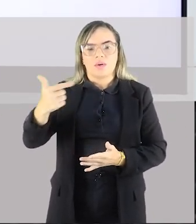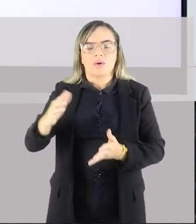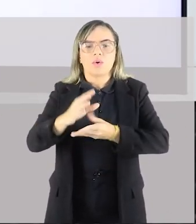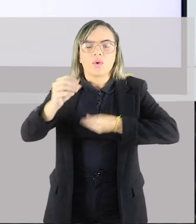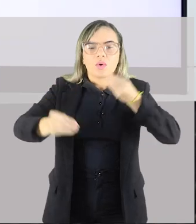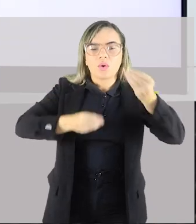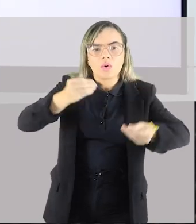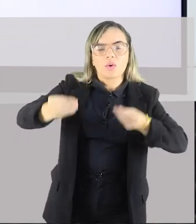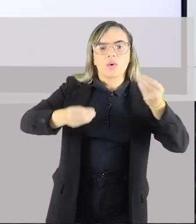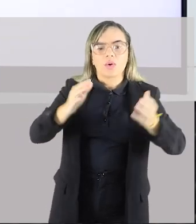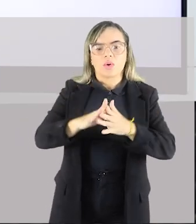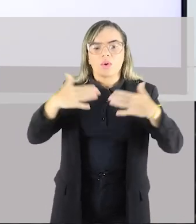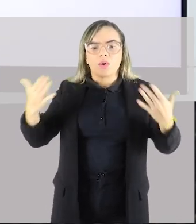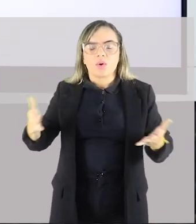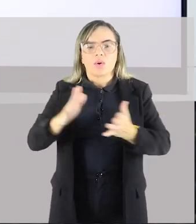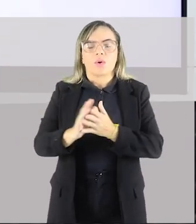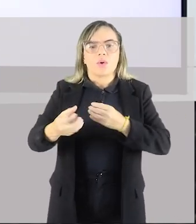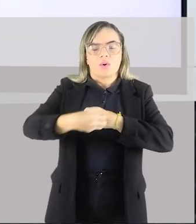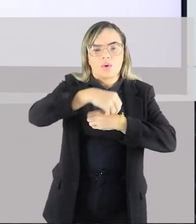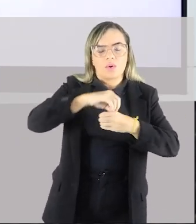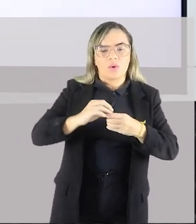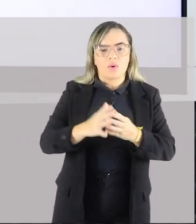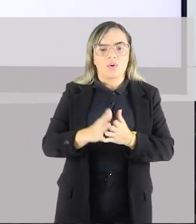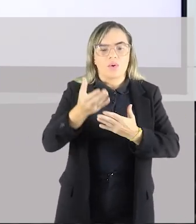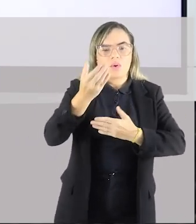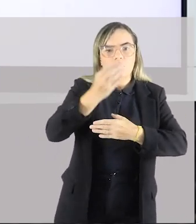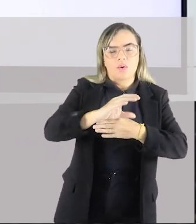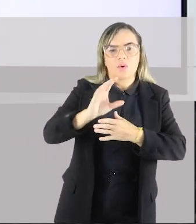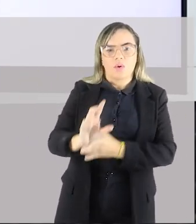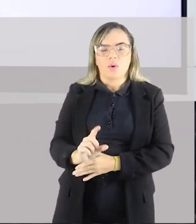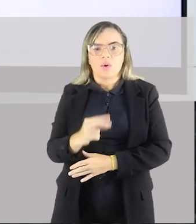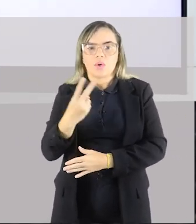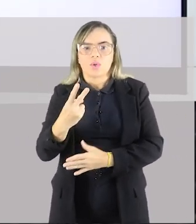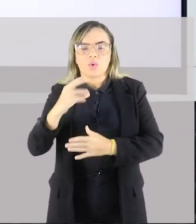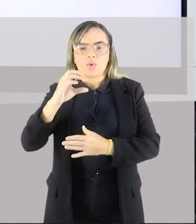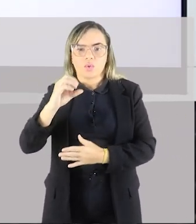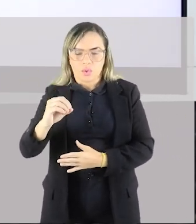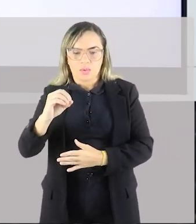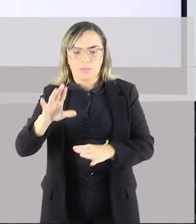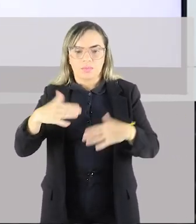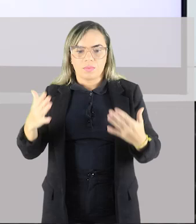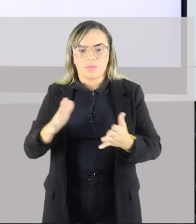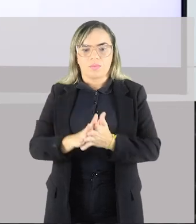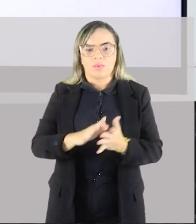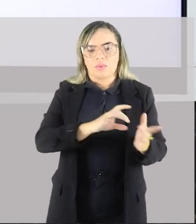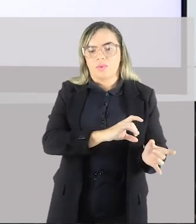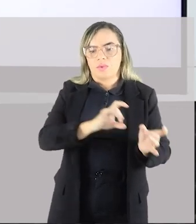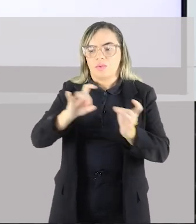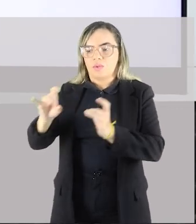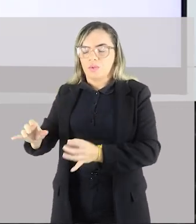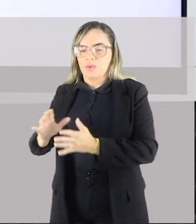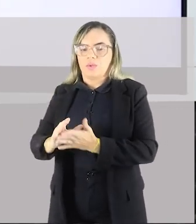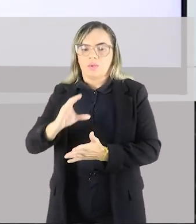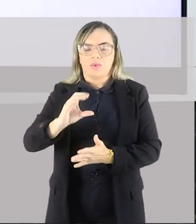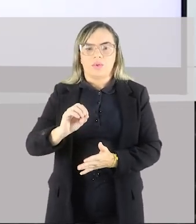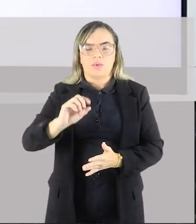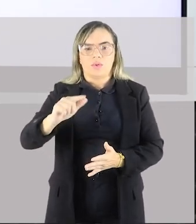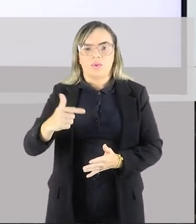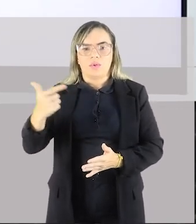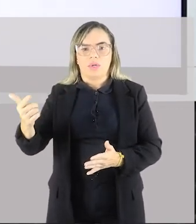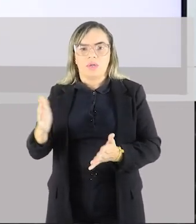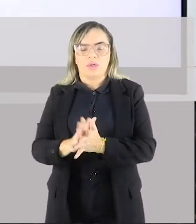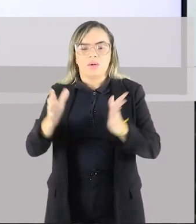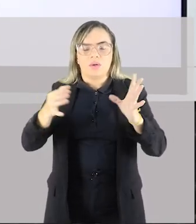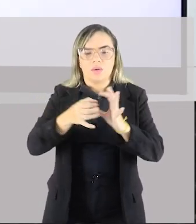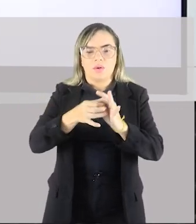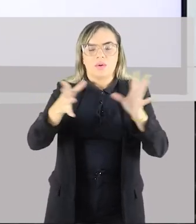é, né, ali formada essa molécula? Eu tenho carbono e 2 oxigênios. Então, na saída do CO2, acaba se